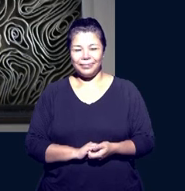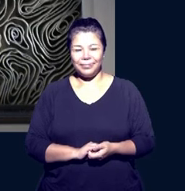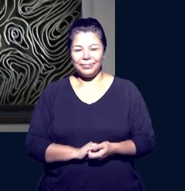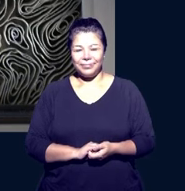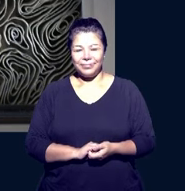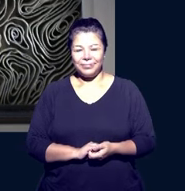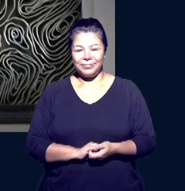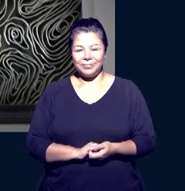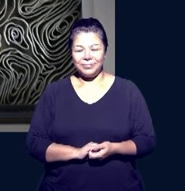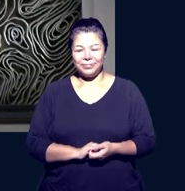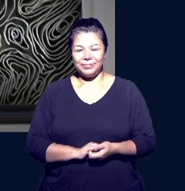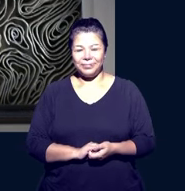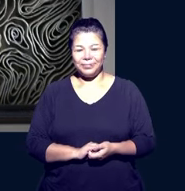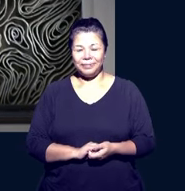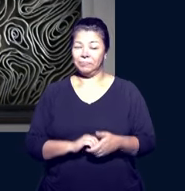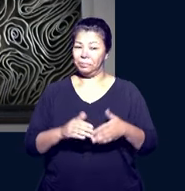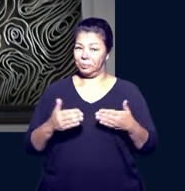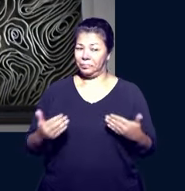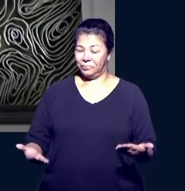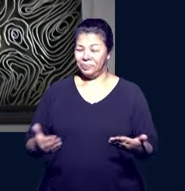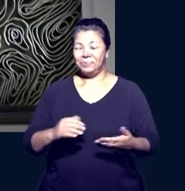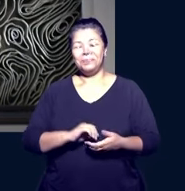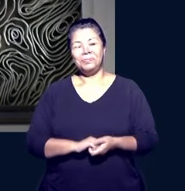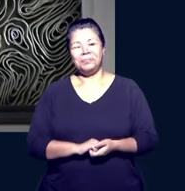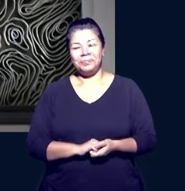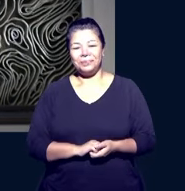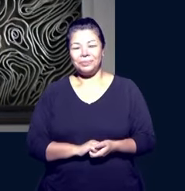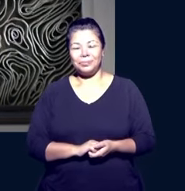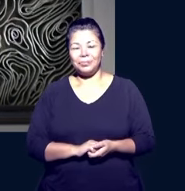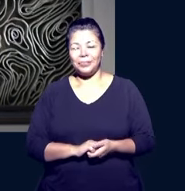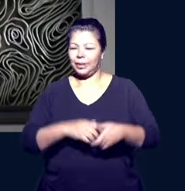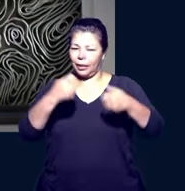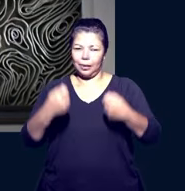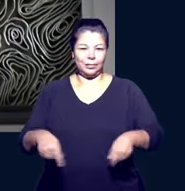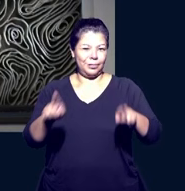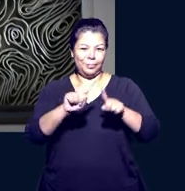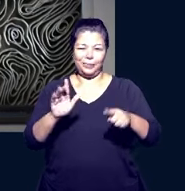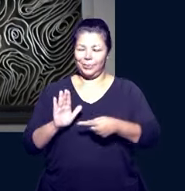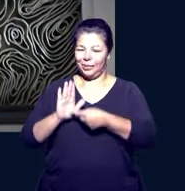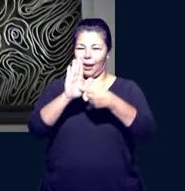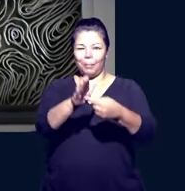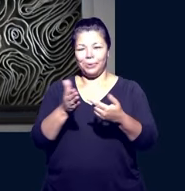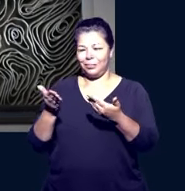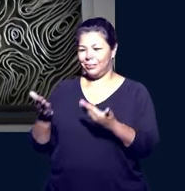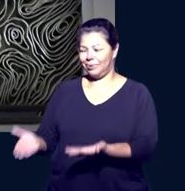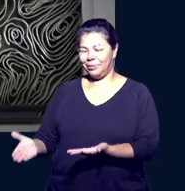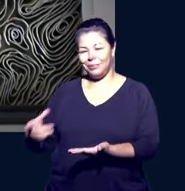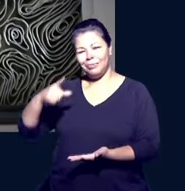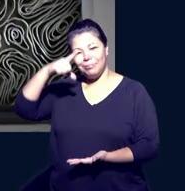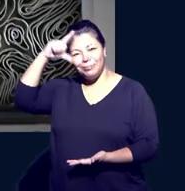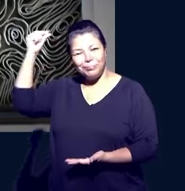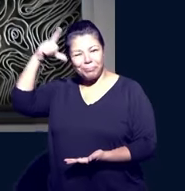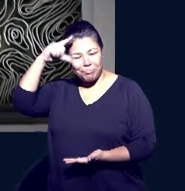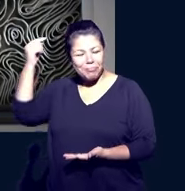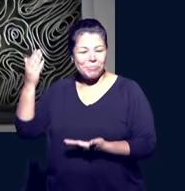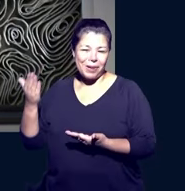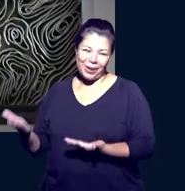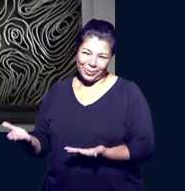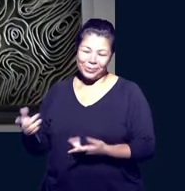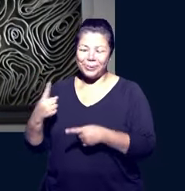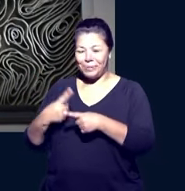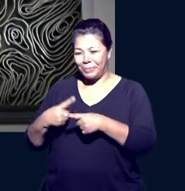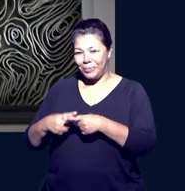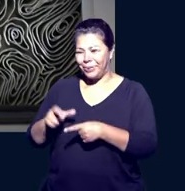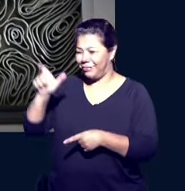já apresento bom eh não preciso apresentar o ministro Barroso que além de ser uma